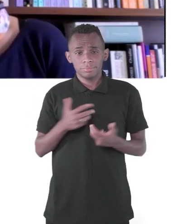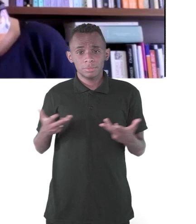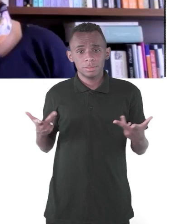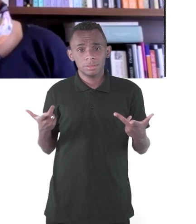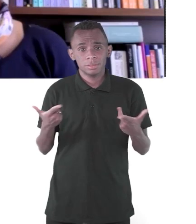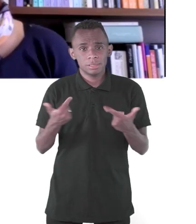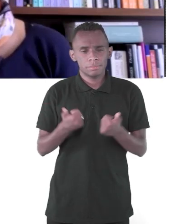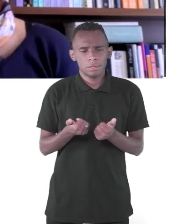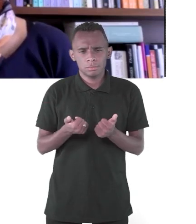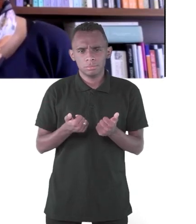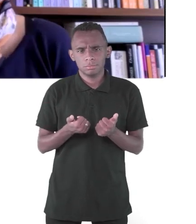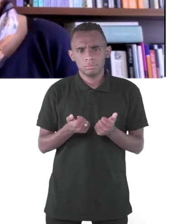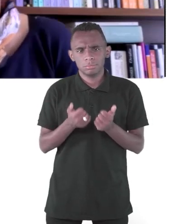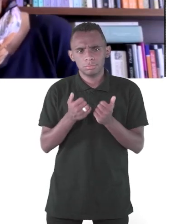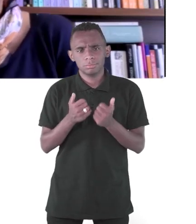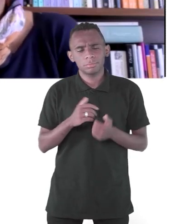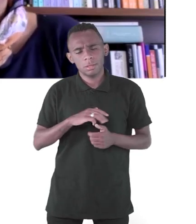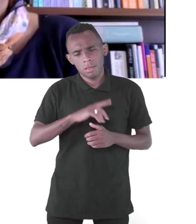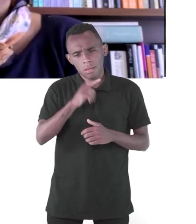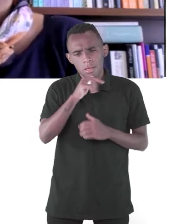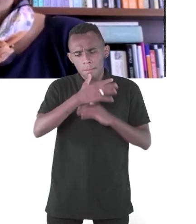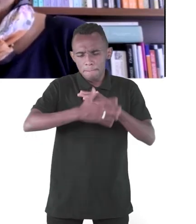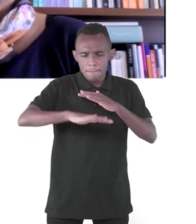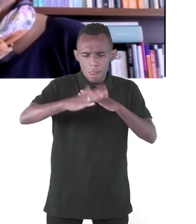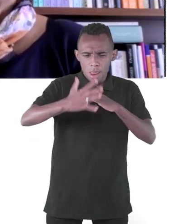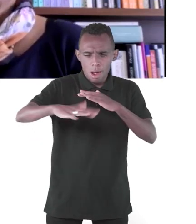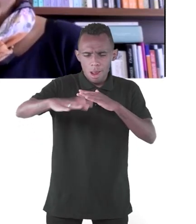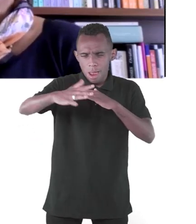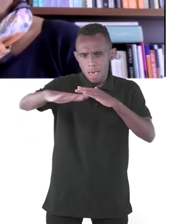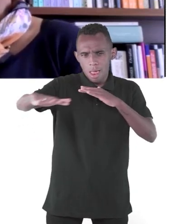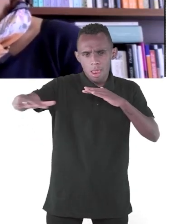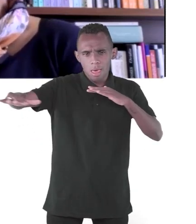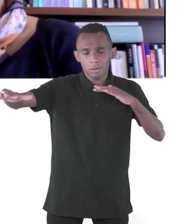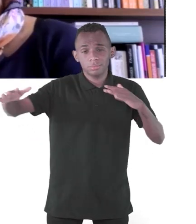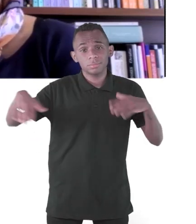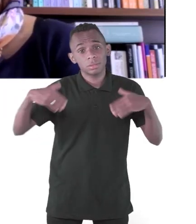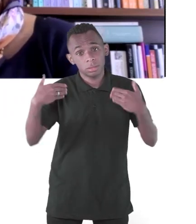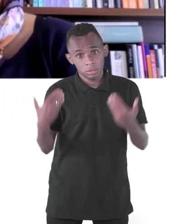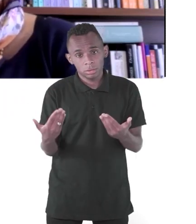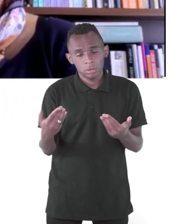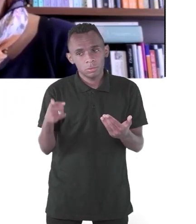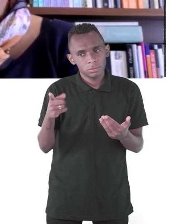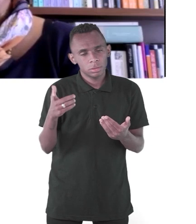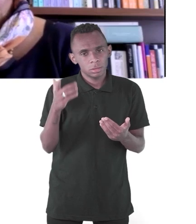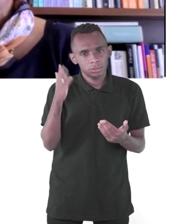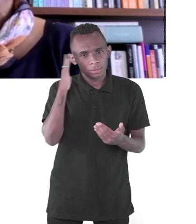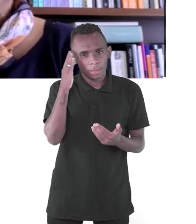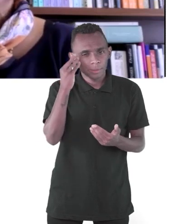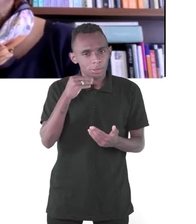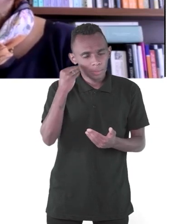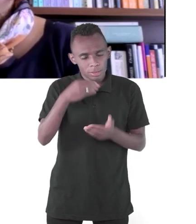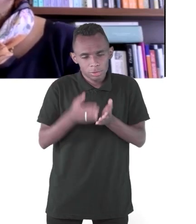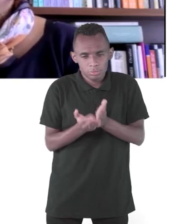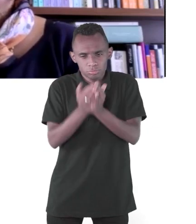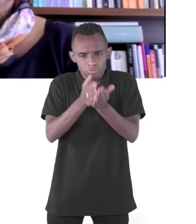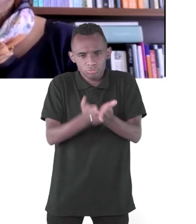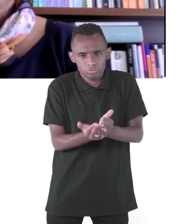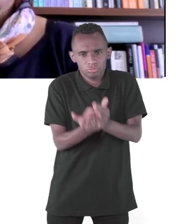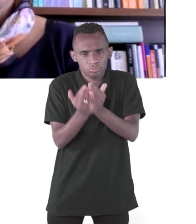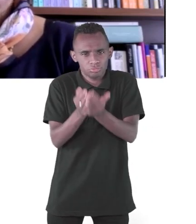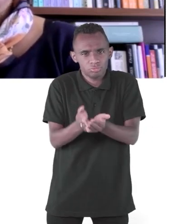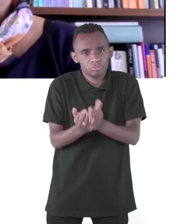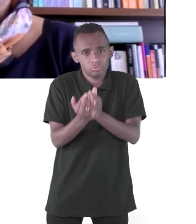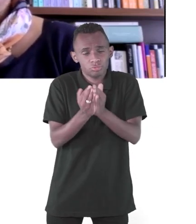solitária. Incrível. No meio do Atlântico, elas vão fazer em Cabo Verde. Que bom, que bom, que bom. Então, como você é marinheira, você pode falar